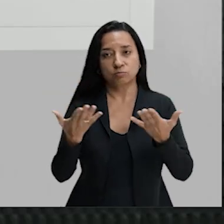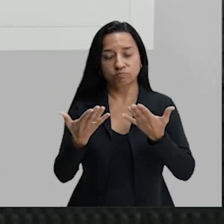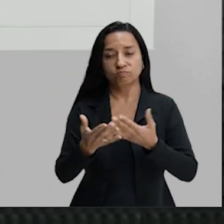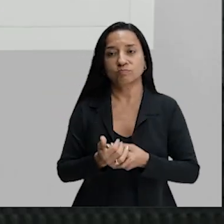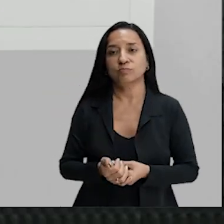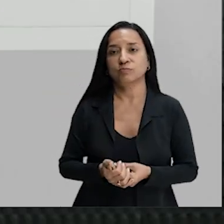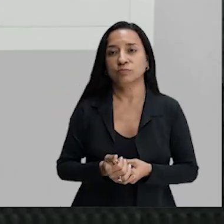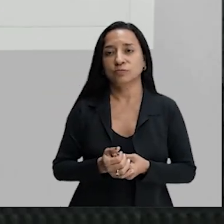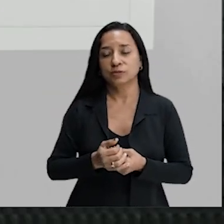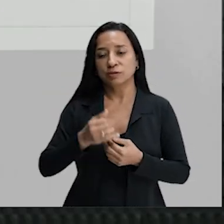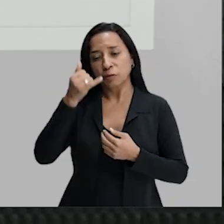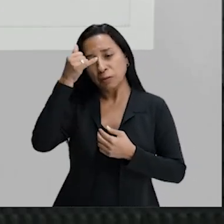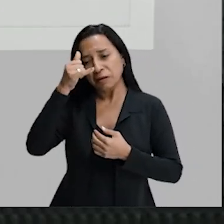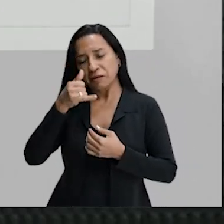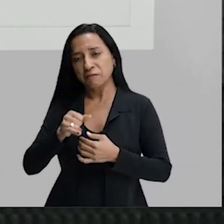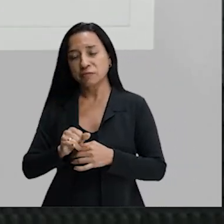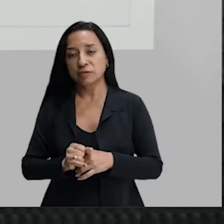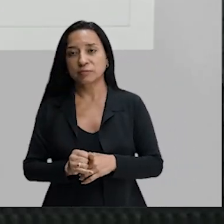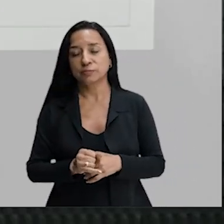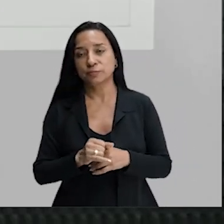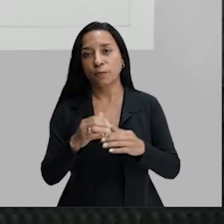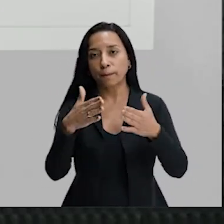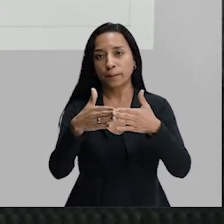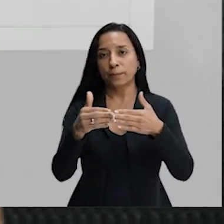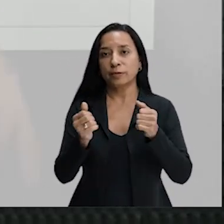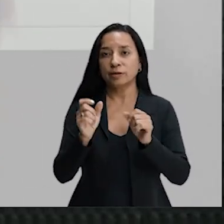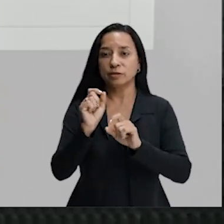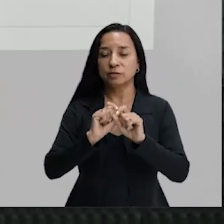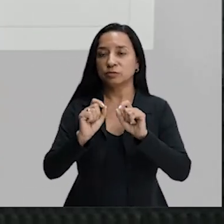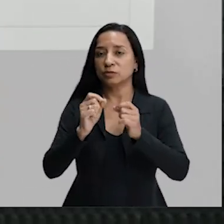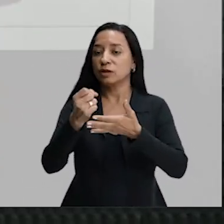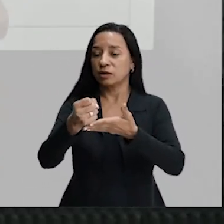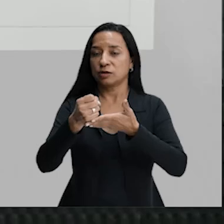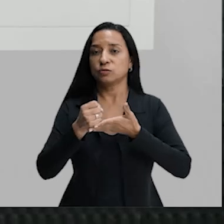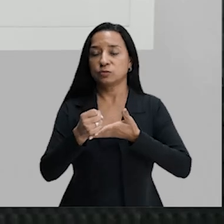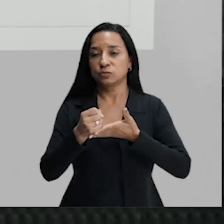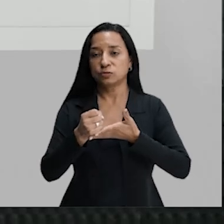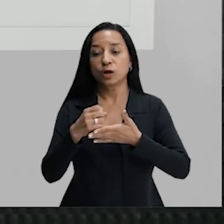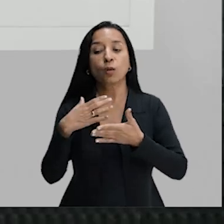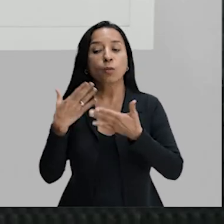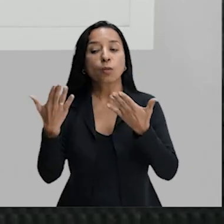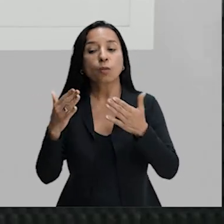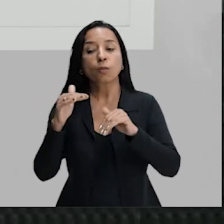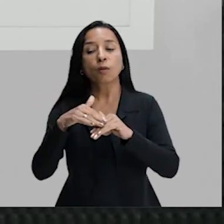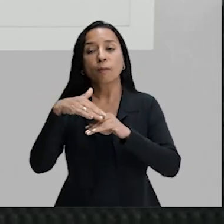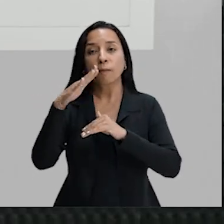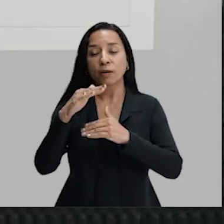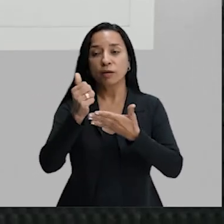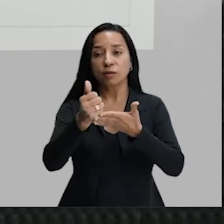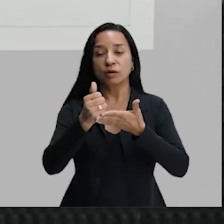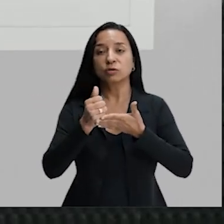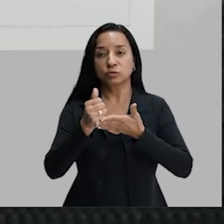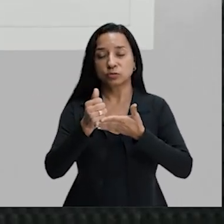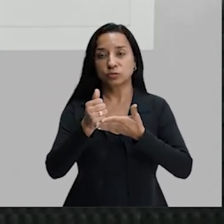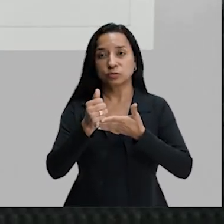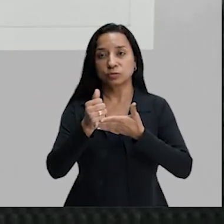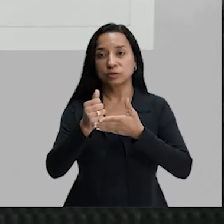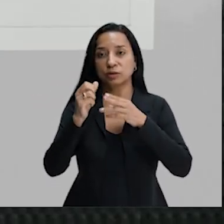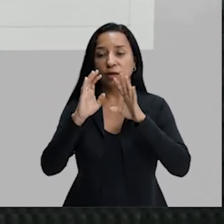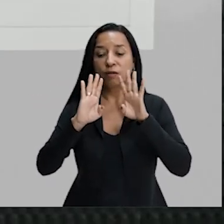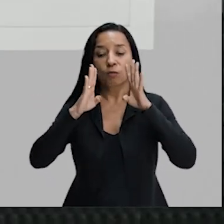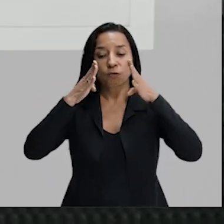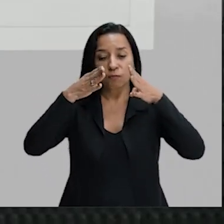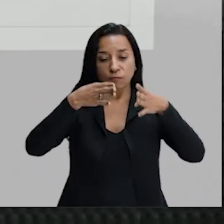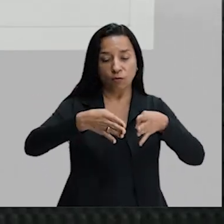evitar isso, tá? Então eu peço aí a tua colaboração. Qual é a maior colaboração que tu pode dar comigo aí? Olha o